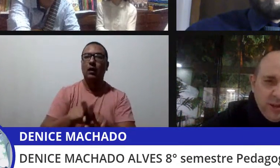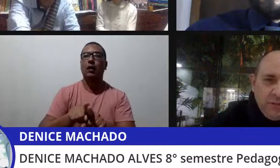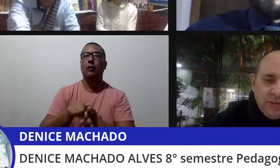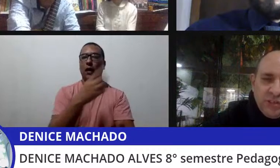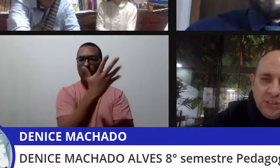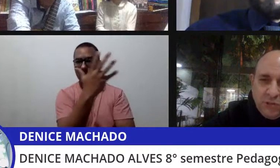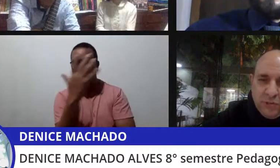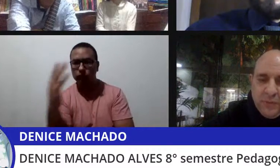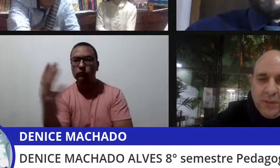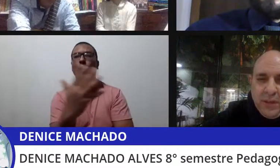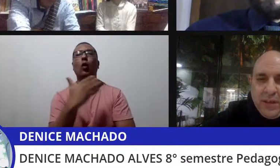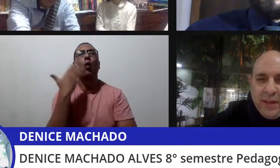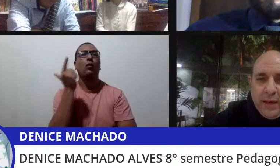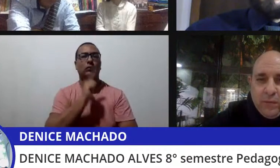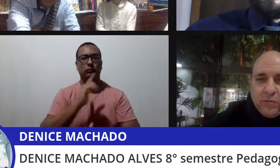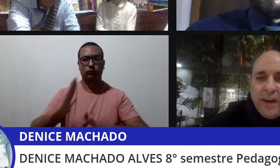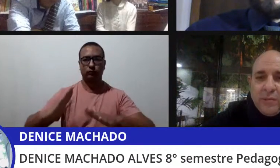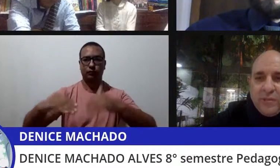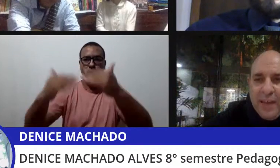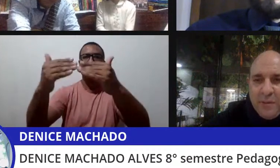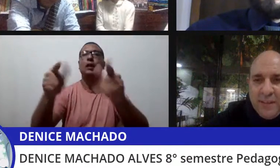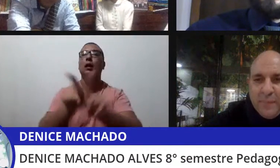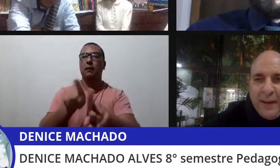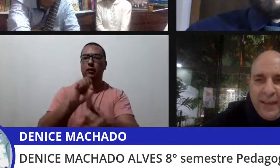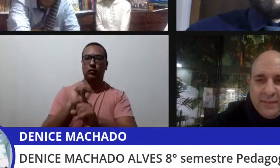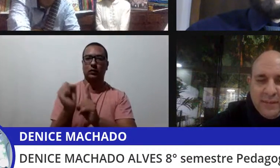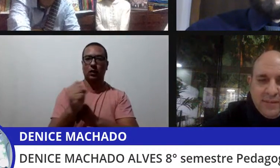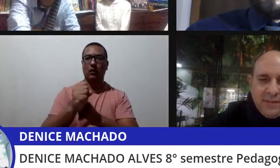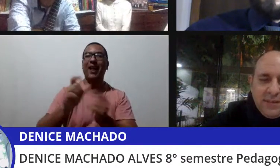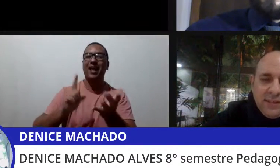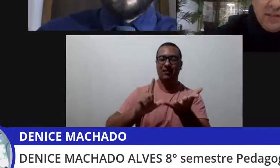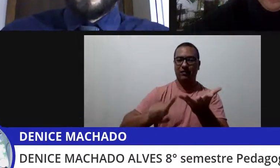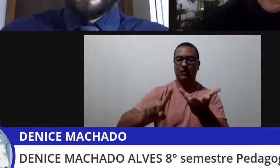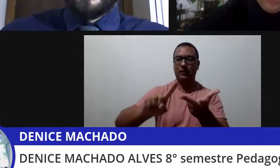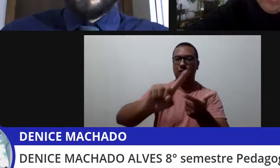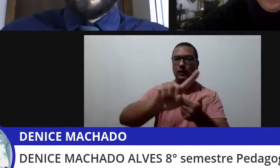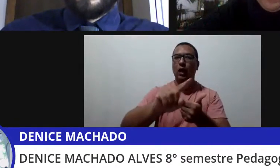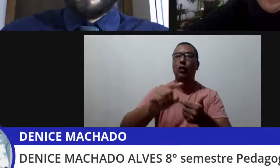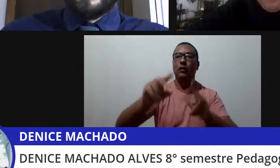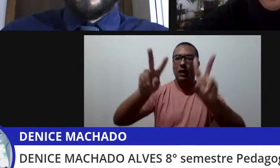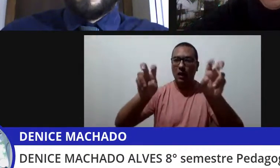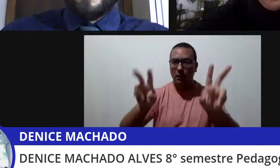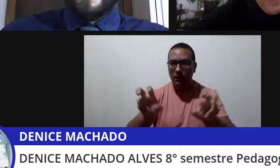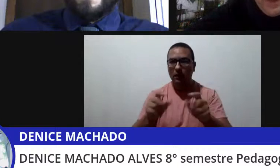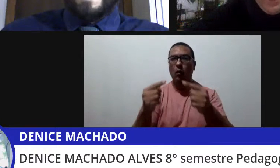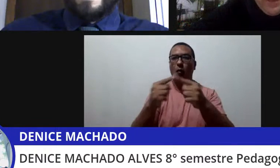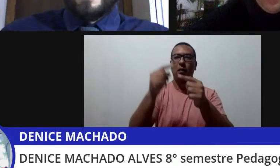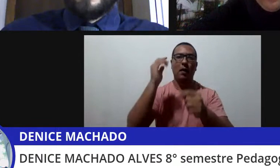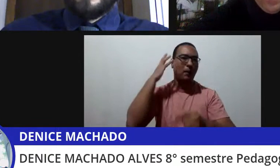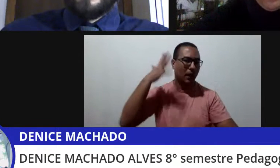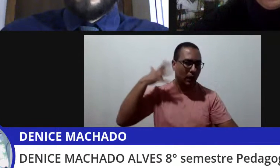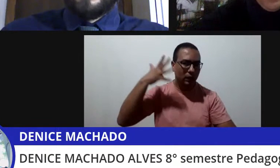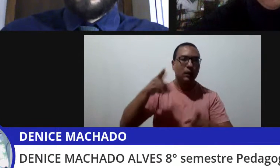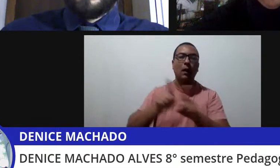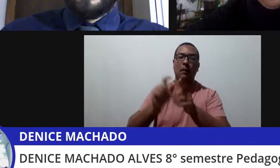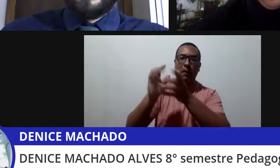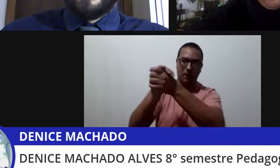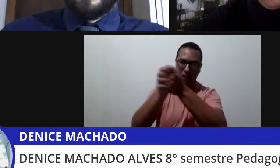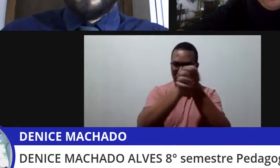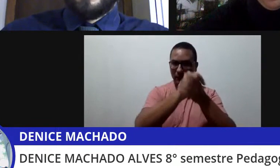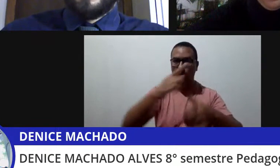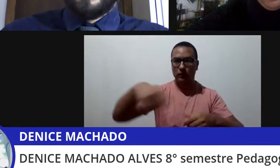desenvolvimento social. Eu acho que isso, os vários temas das palestras, das discussões, quero parabenizar aí a